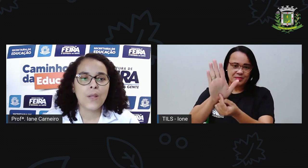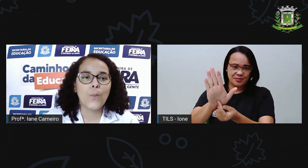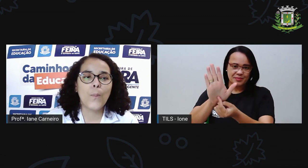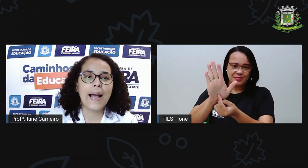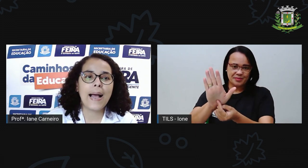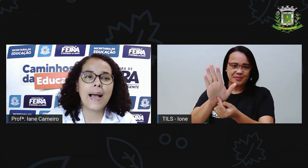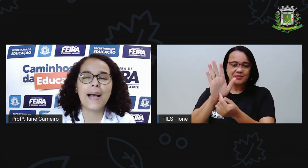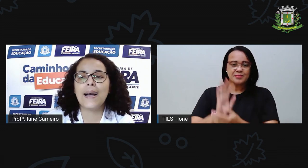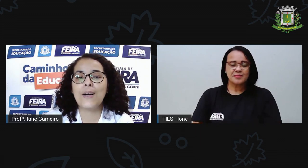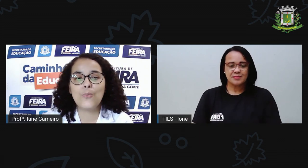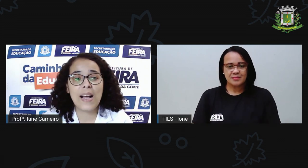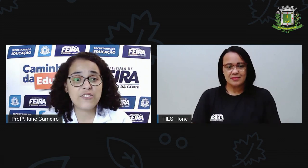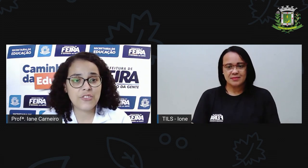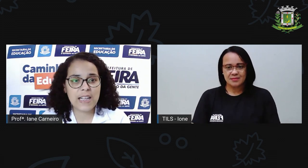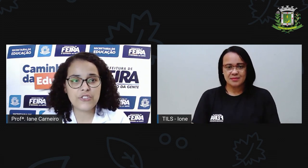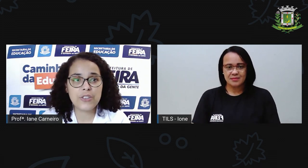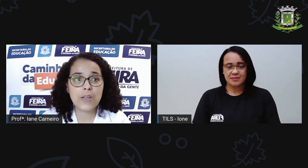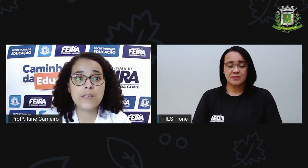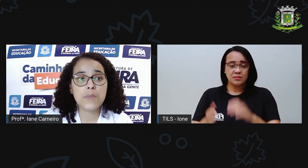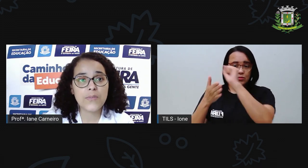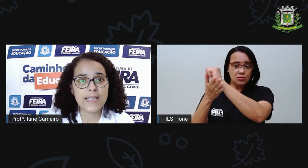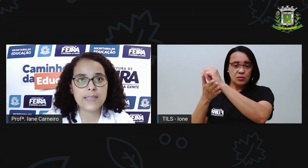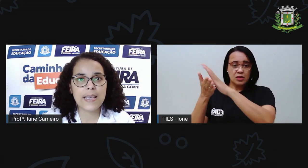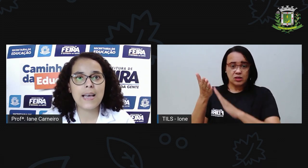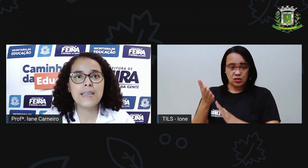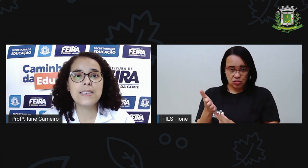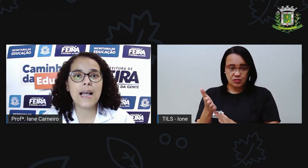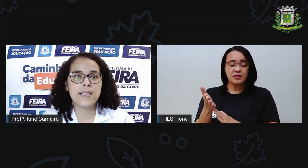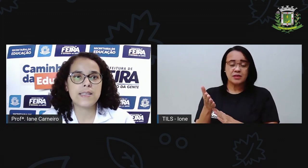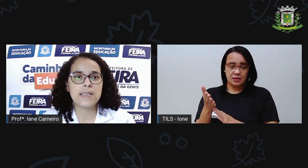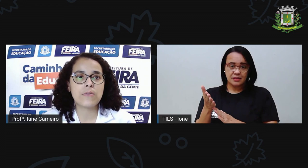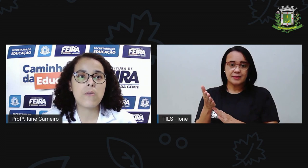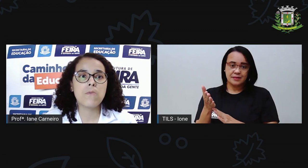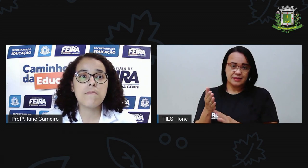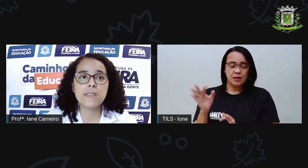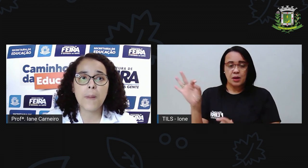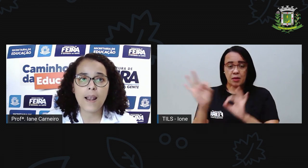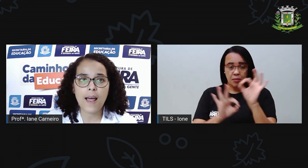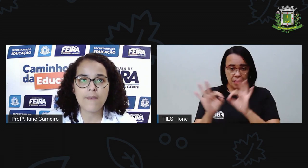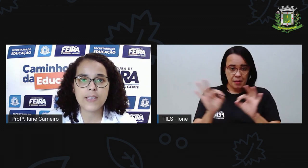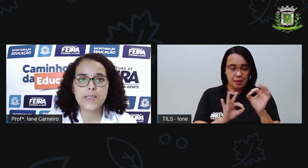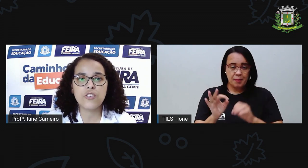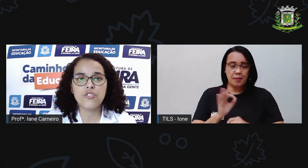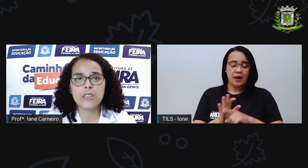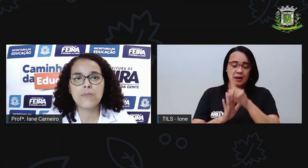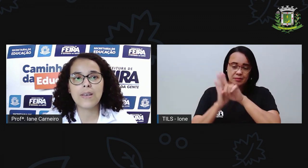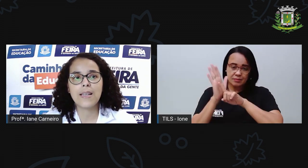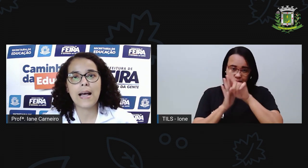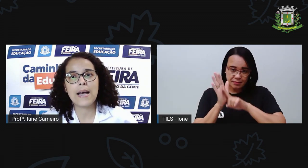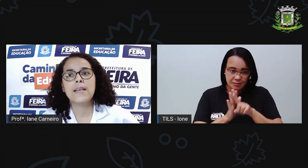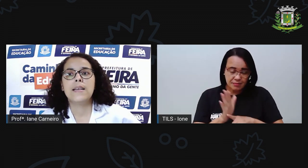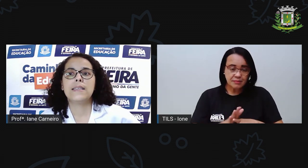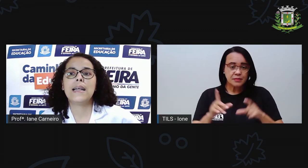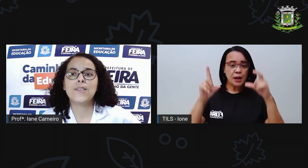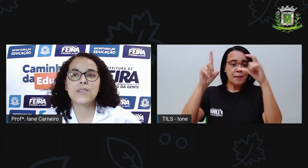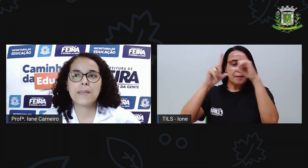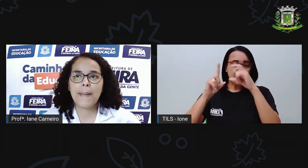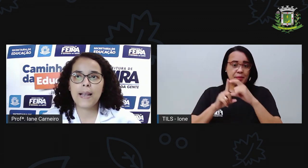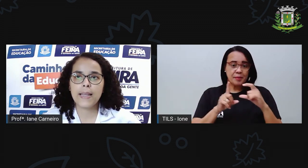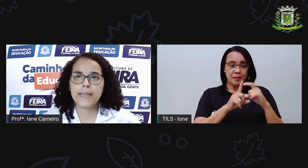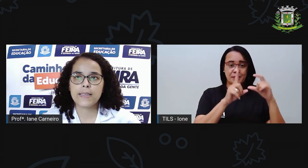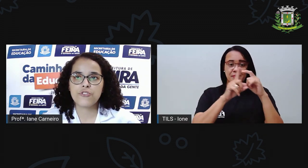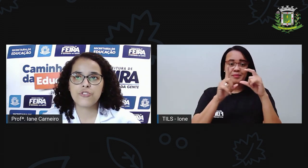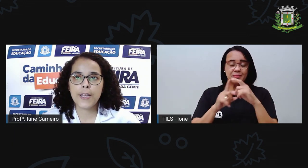aqui uma atividade que nós vamos fazer analisando algumas palavras que estão lá na